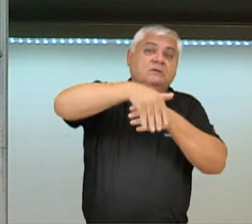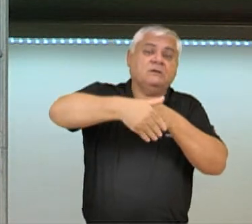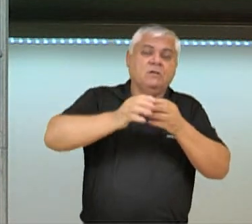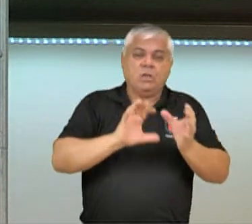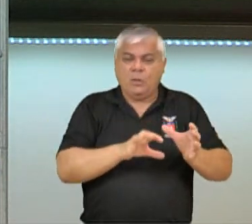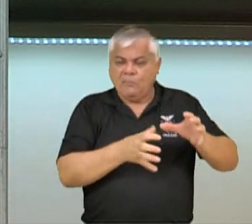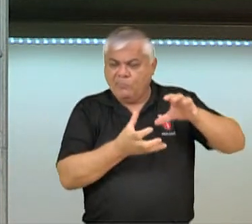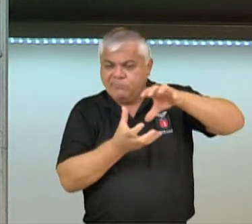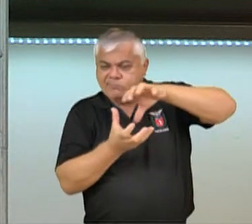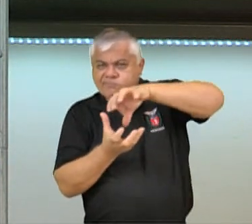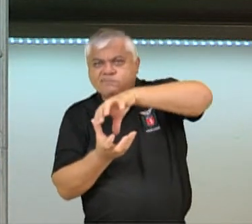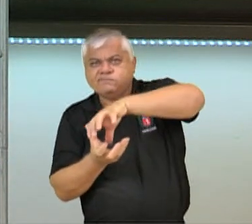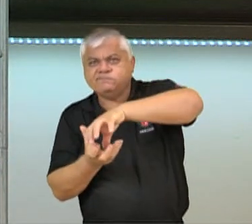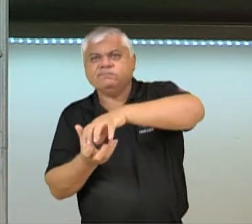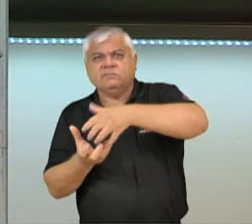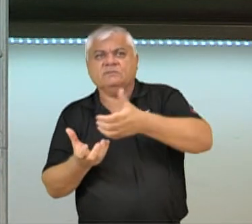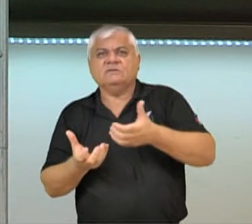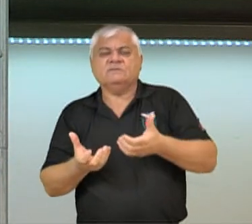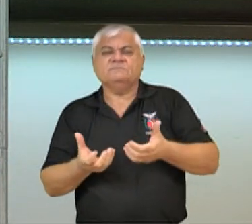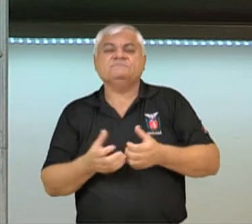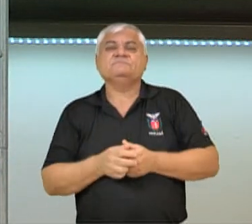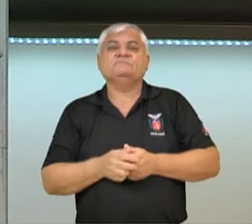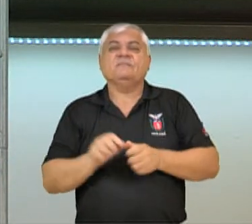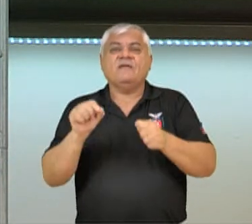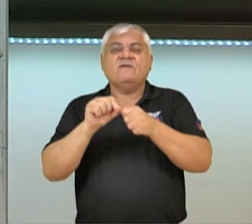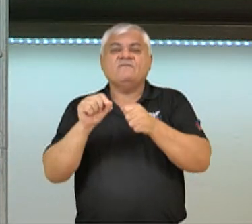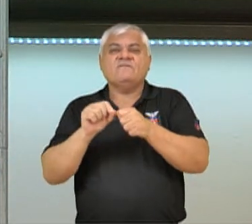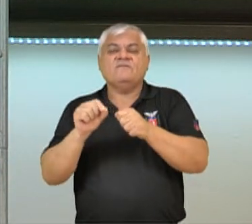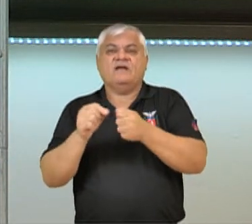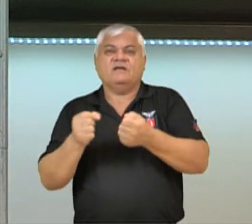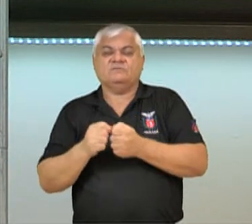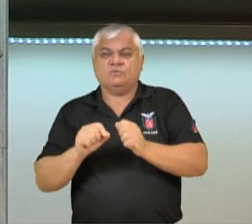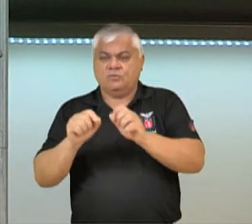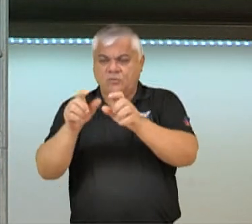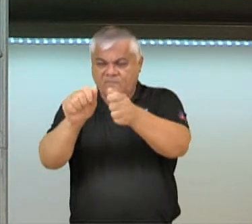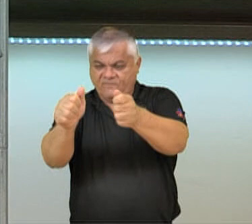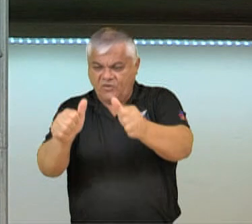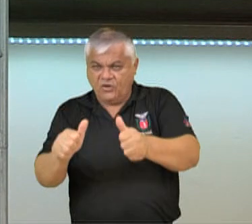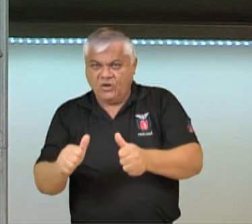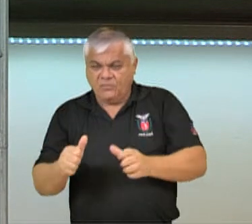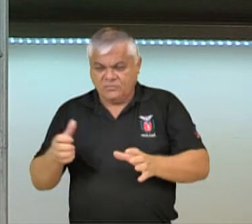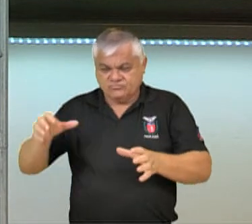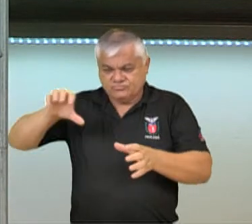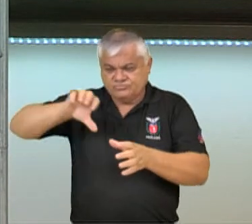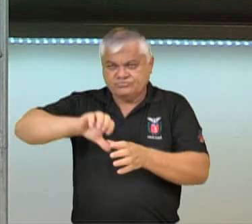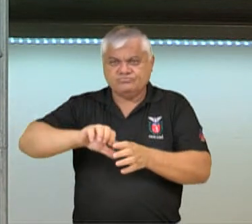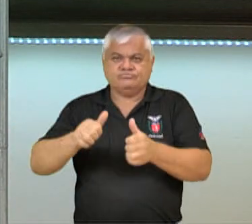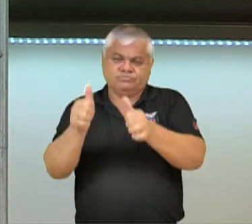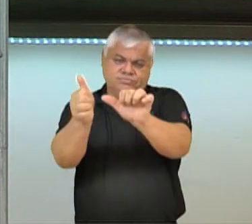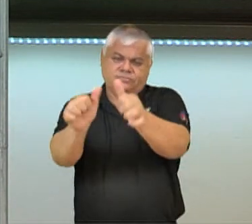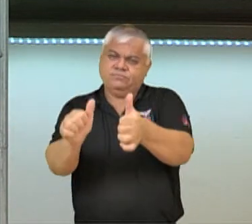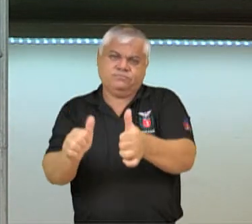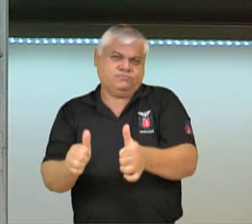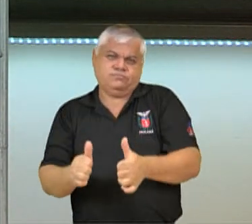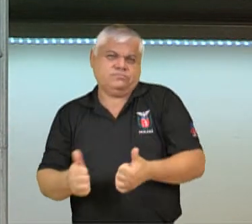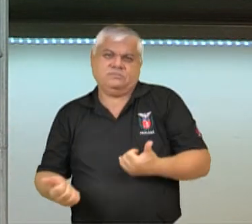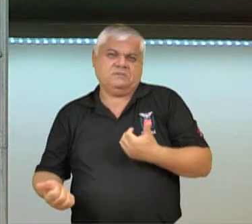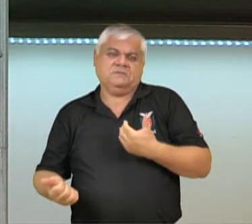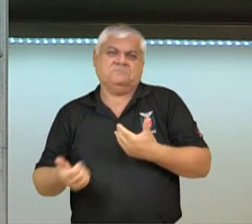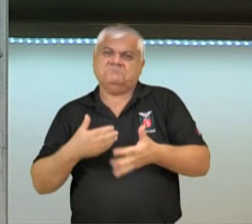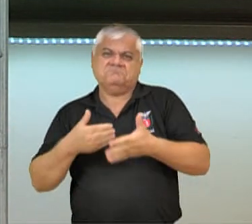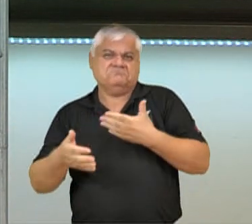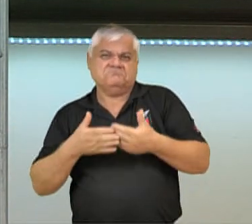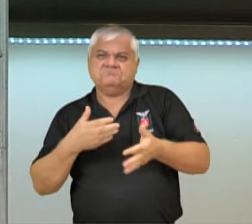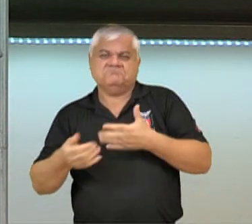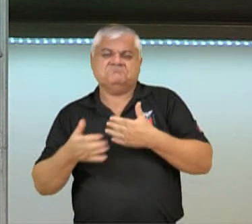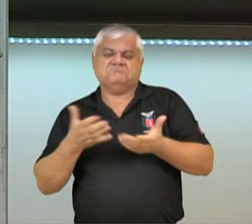querem, ou pega aquele líquido, o ferro em líquido, né, derretido, e joga onde eles precisam, no forno, no molde de